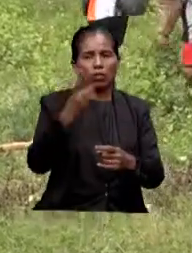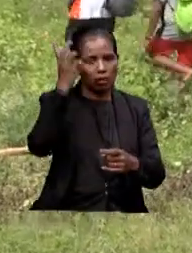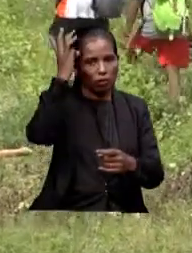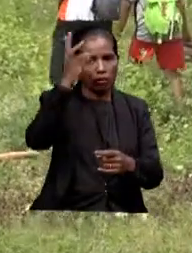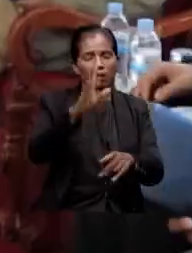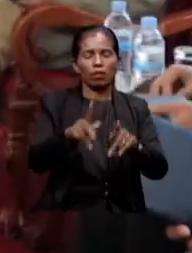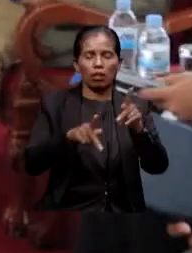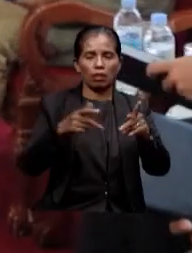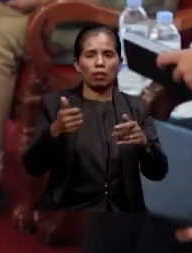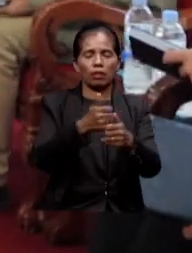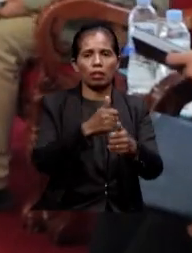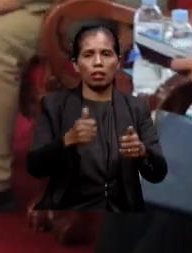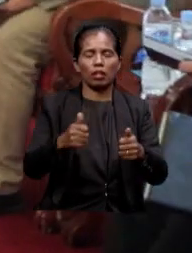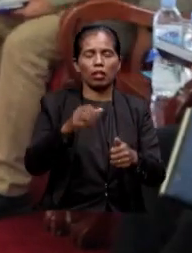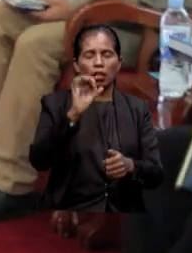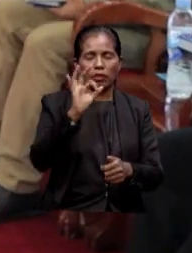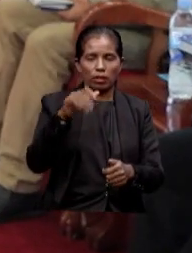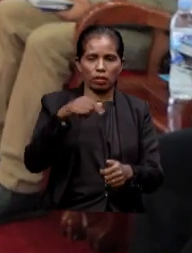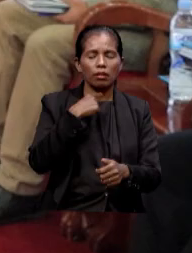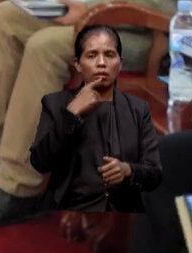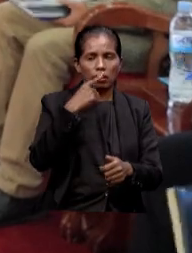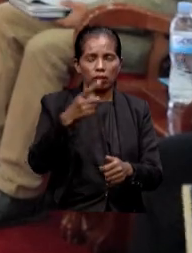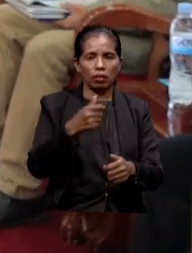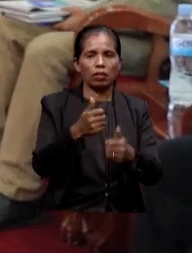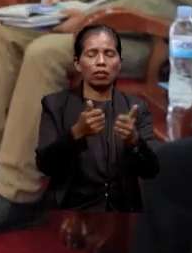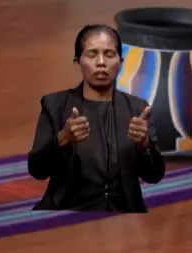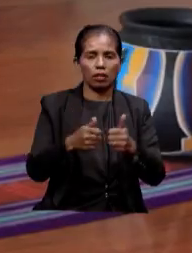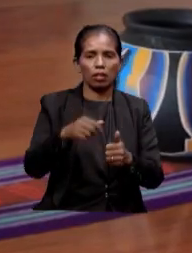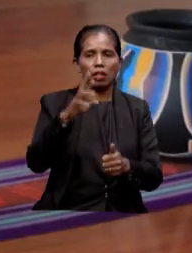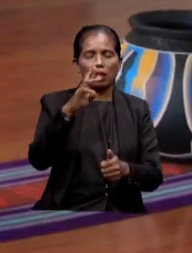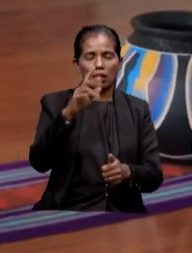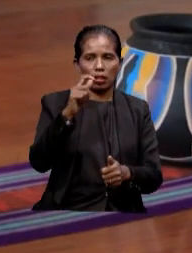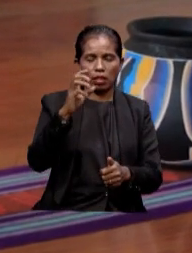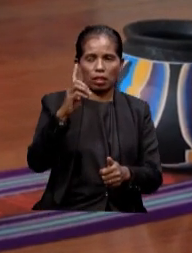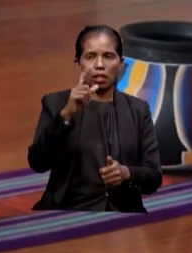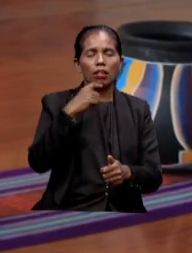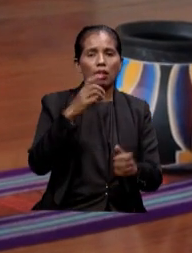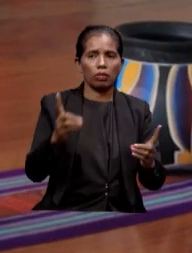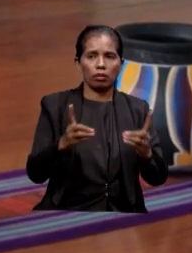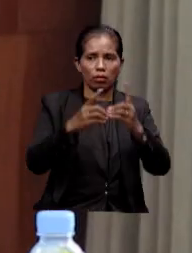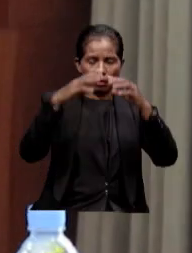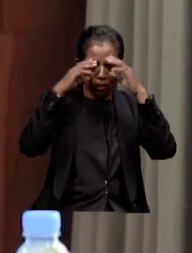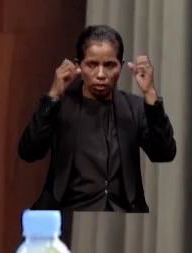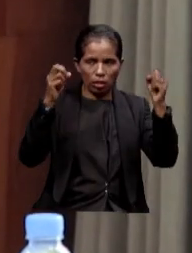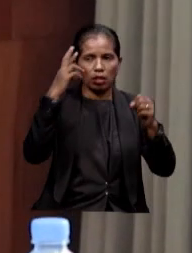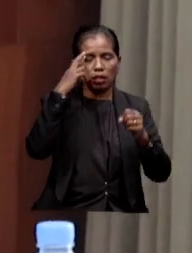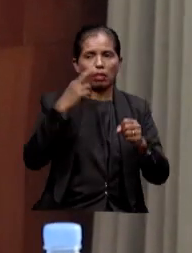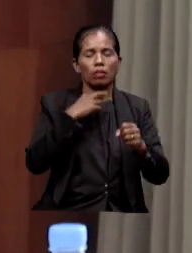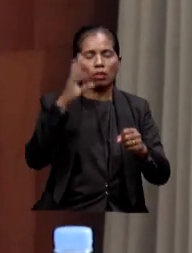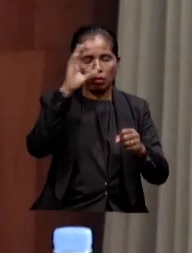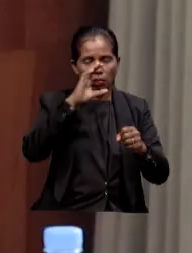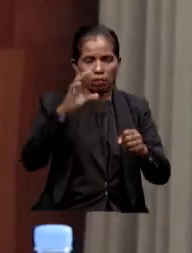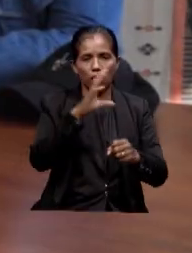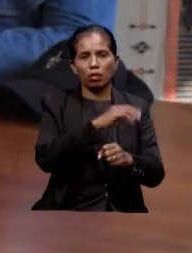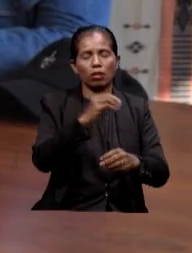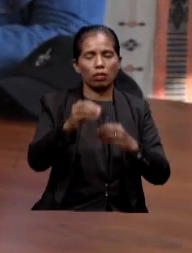unisma ativista pro RTL. Tampani unisma ativista pro RTL ha soru malo presidente republika Zizram Zorta, ho dibuka solução